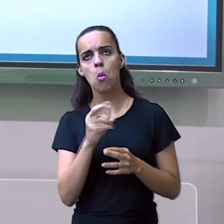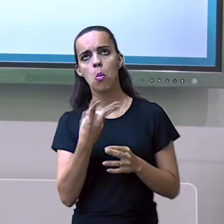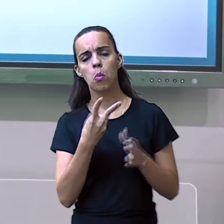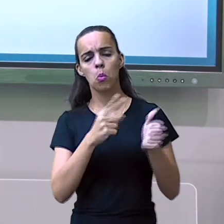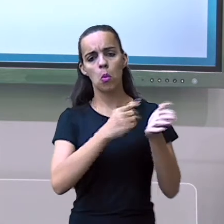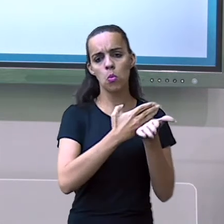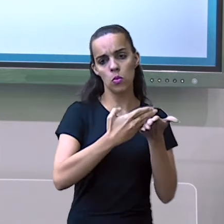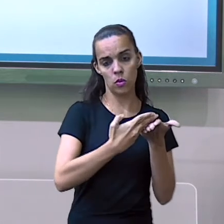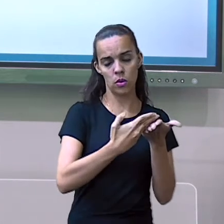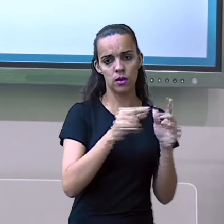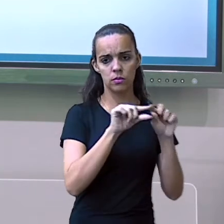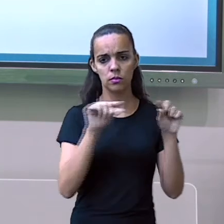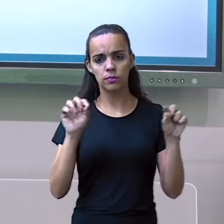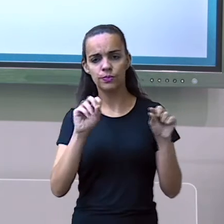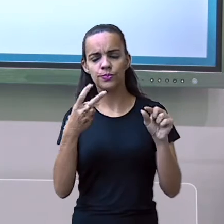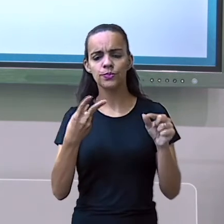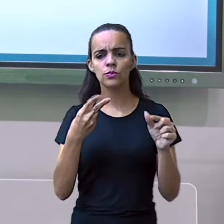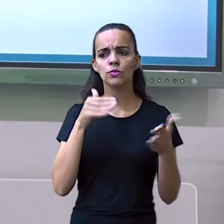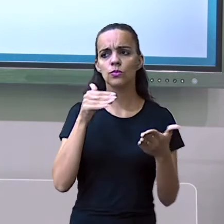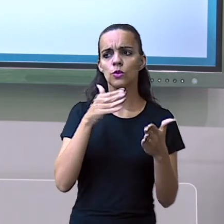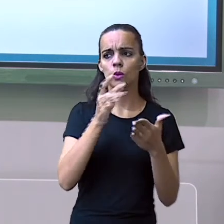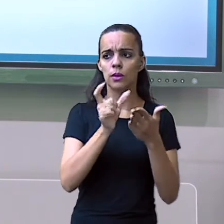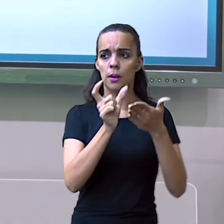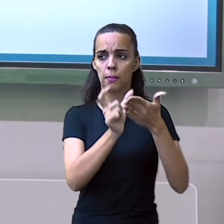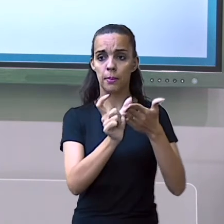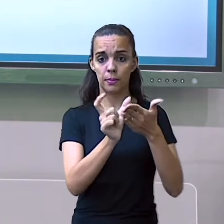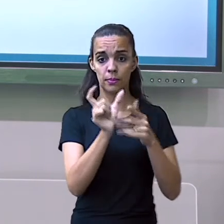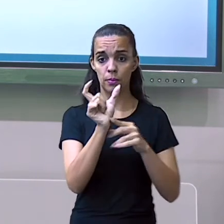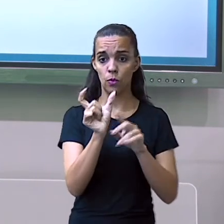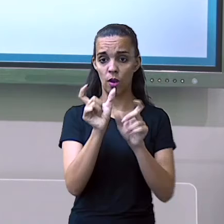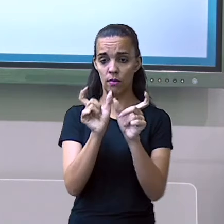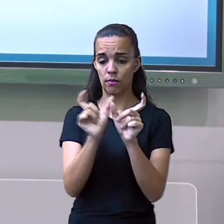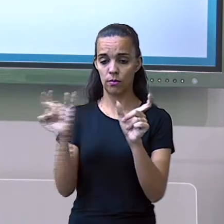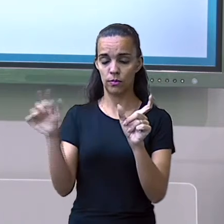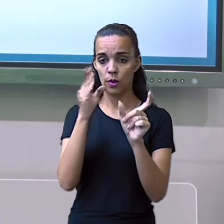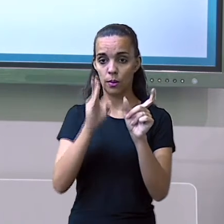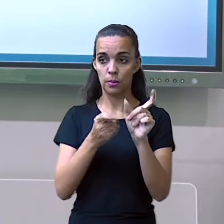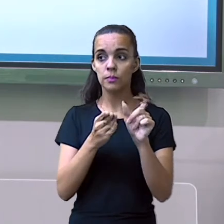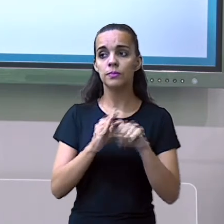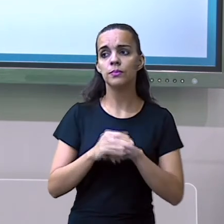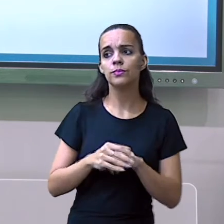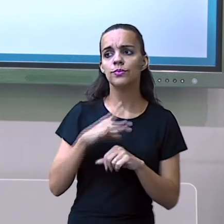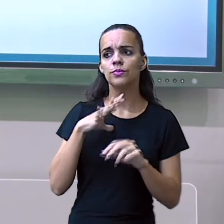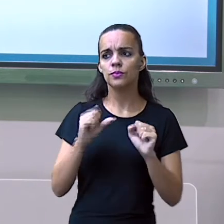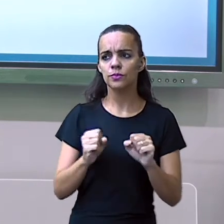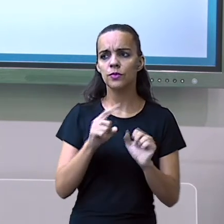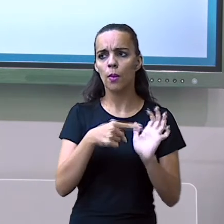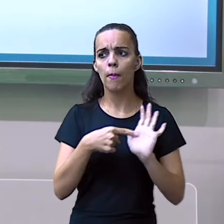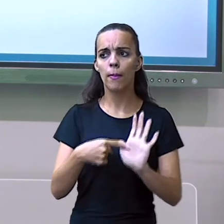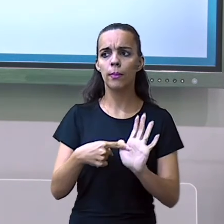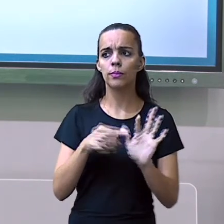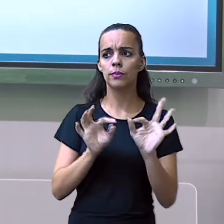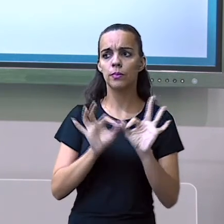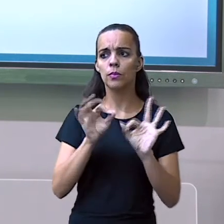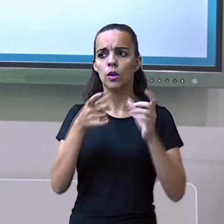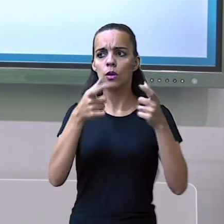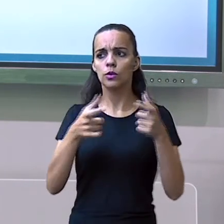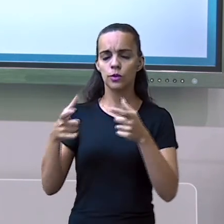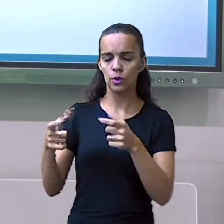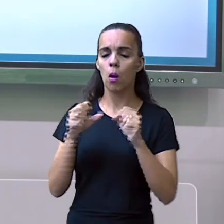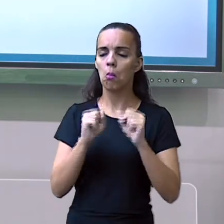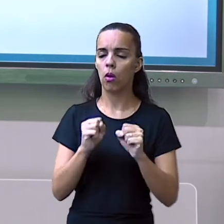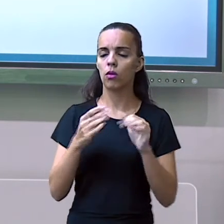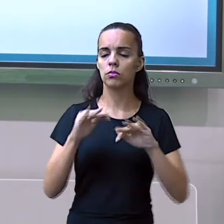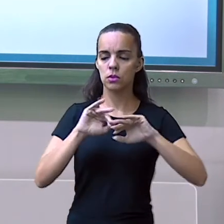frase, as expressões que indicam tempo e lugar podem vir